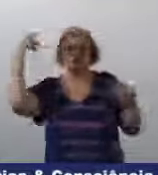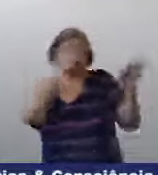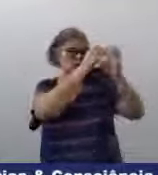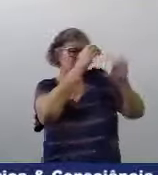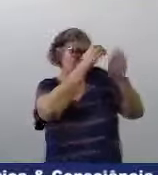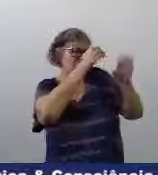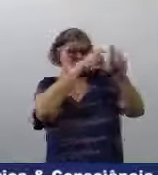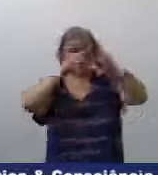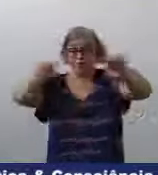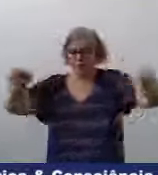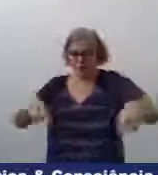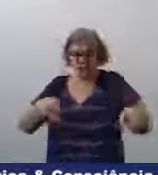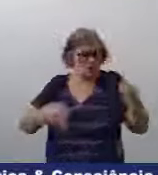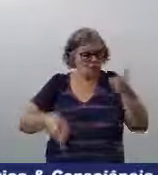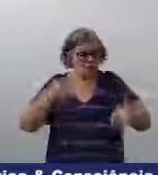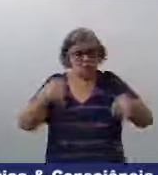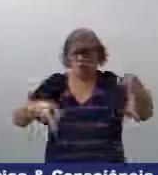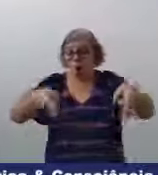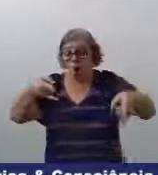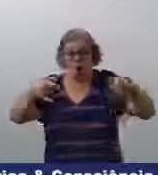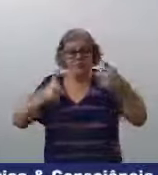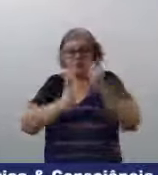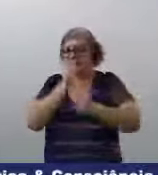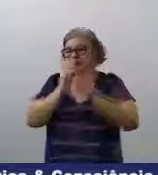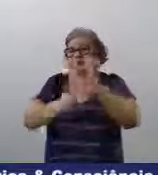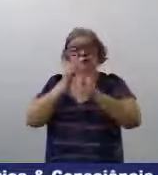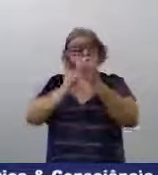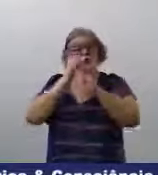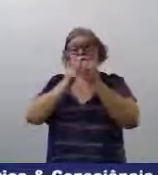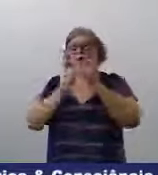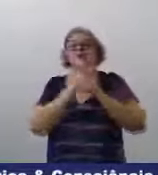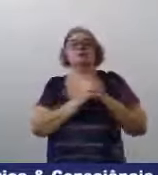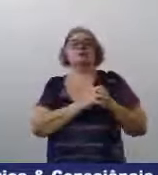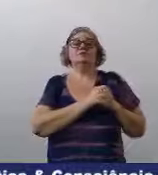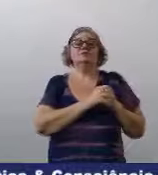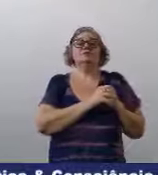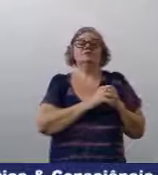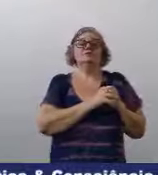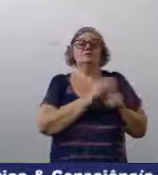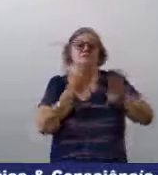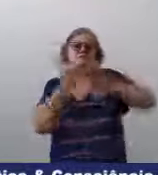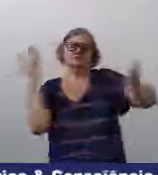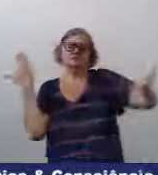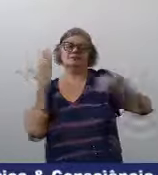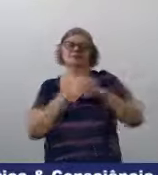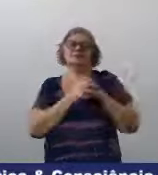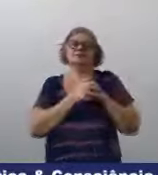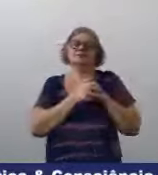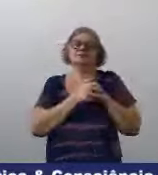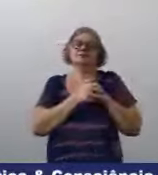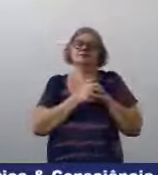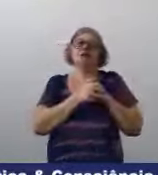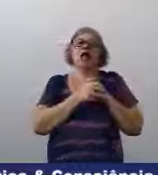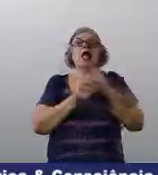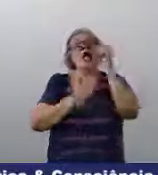pessoas se movimentando lá, os jogadores dentro do campo e tudo que está acontecendo. Como alguém de binóculo pode observar alguma coisa à